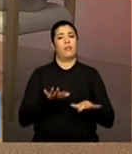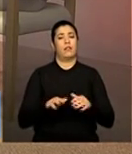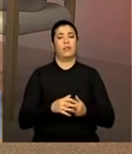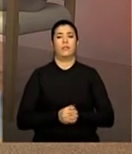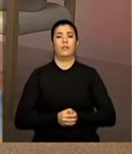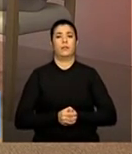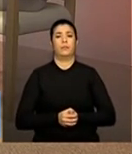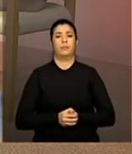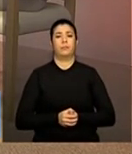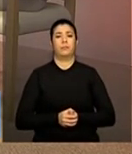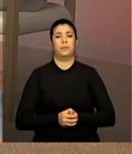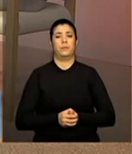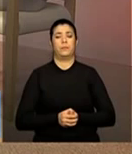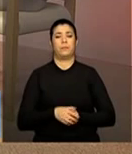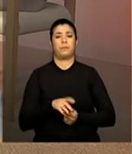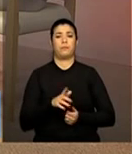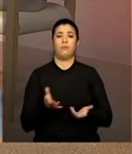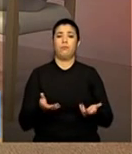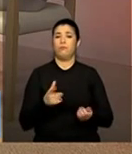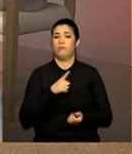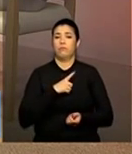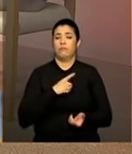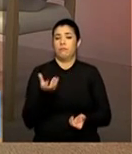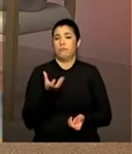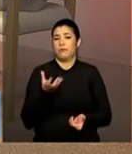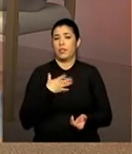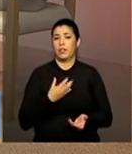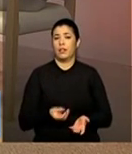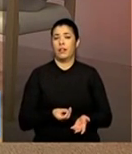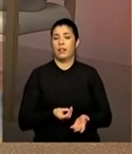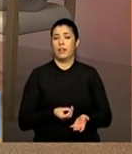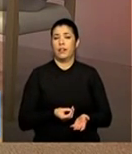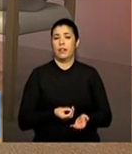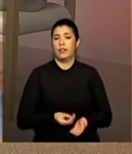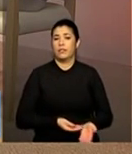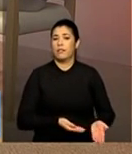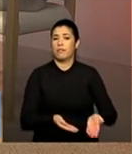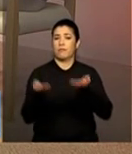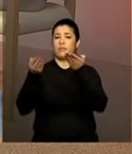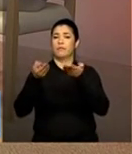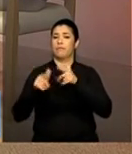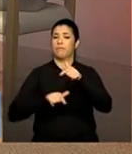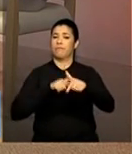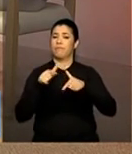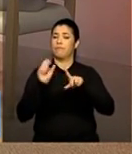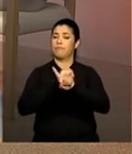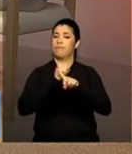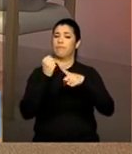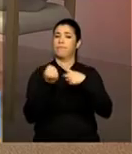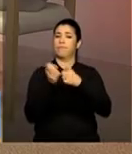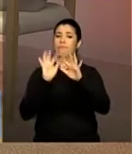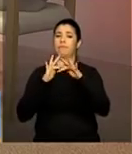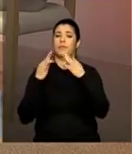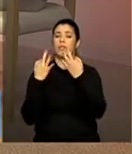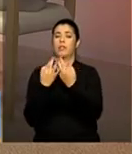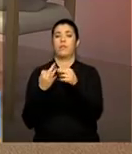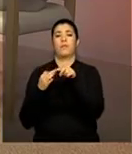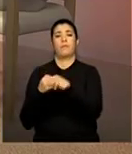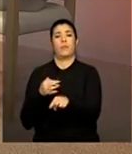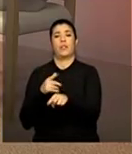eh é a gente quer levar para o trabalho social com a família referências que são do